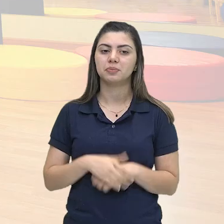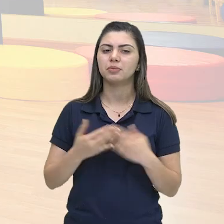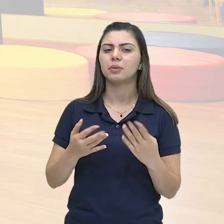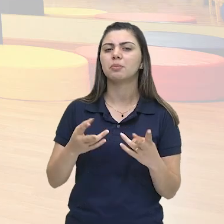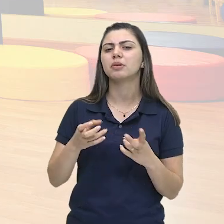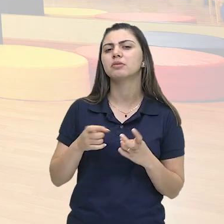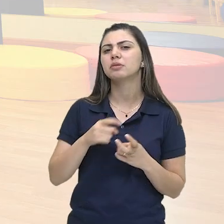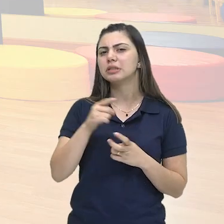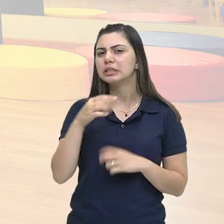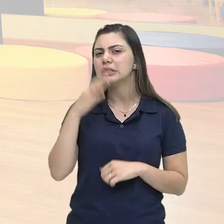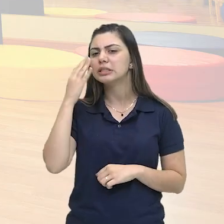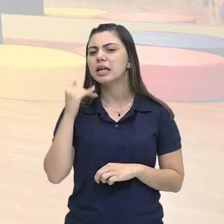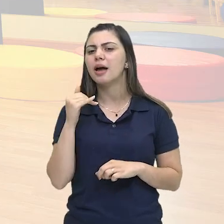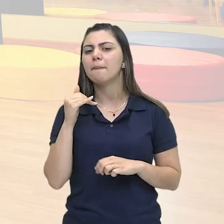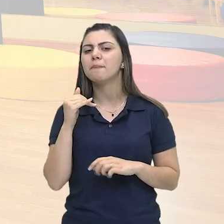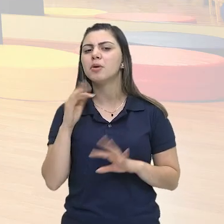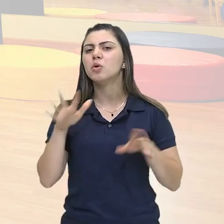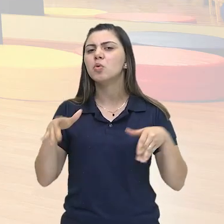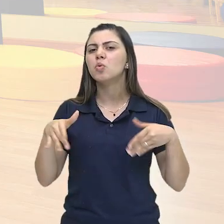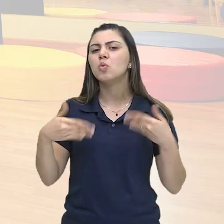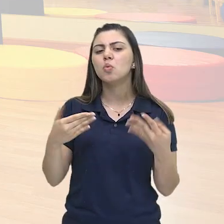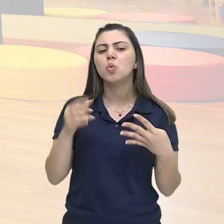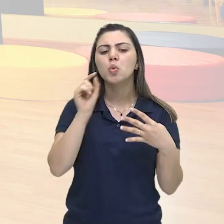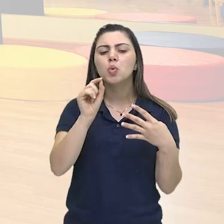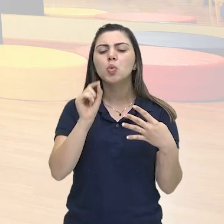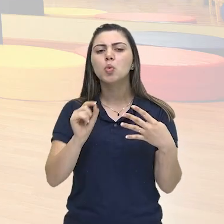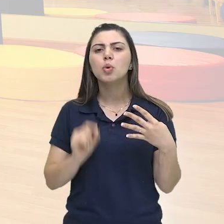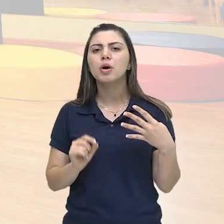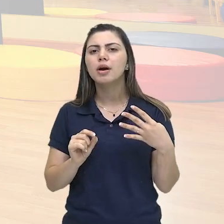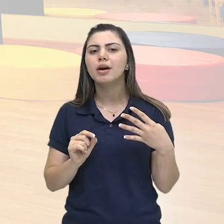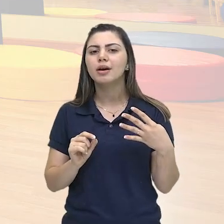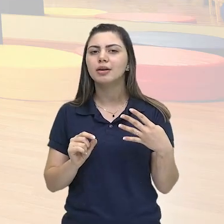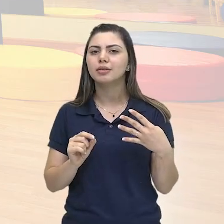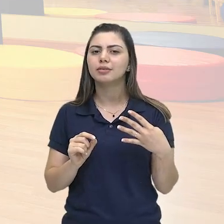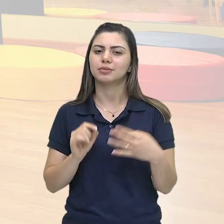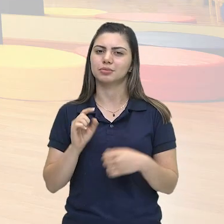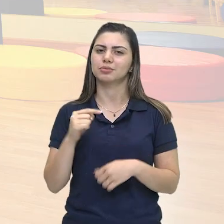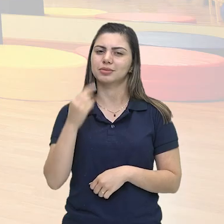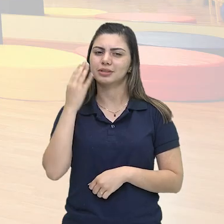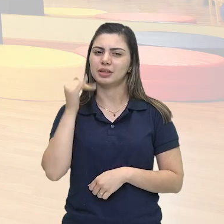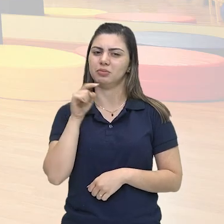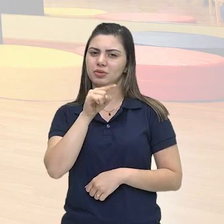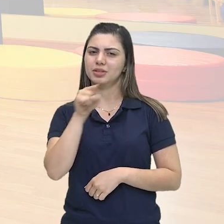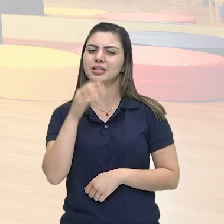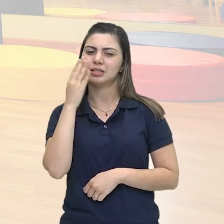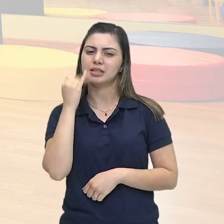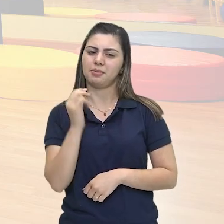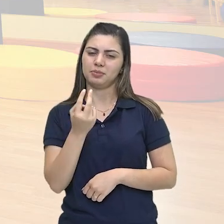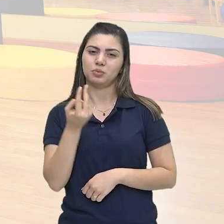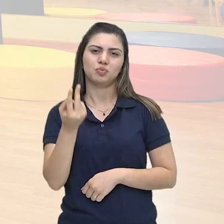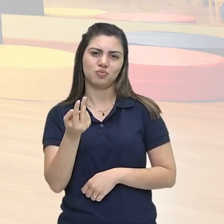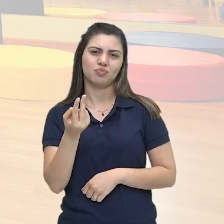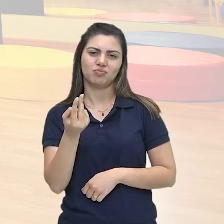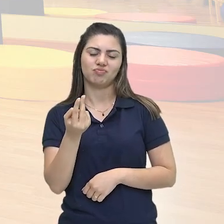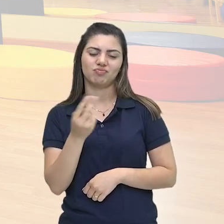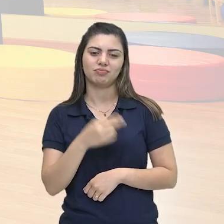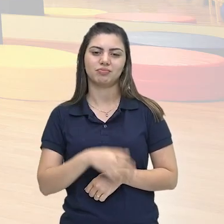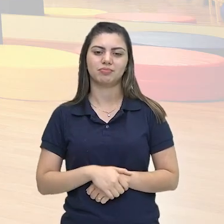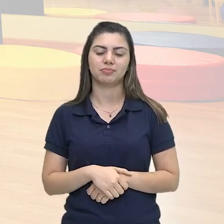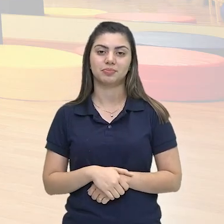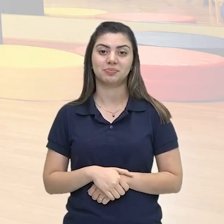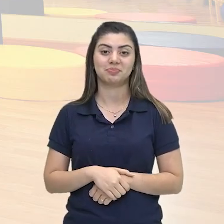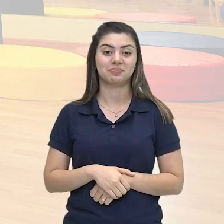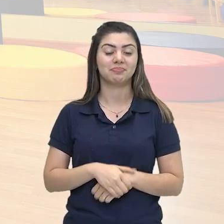alguma dessas atividades? Eu acredito que pelo menos 2, eu tenho certeza que sim.